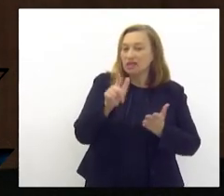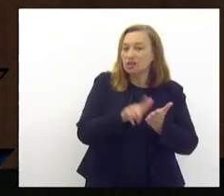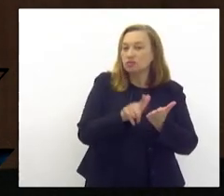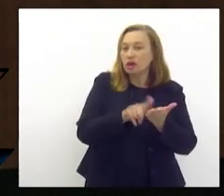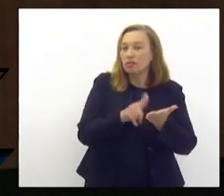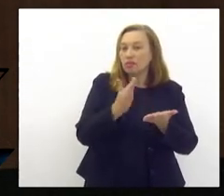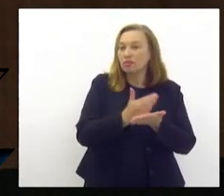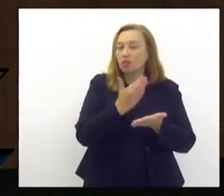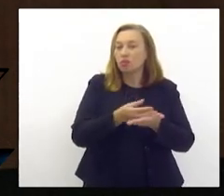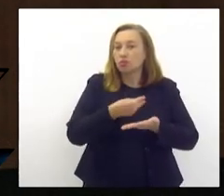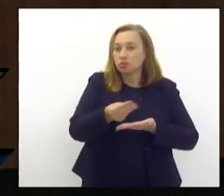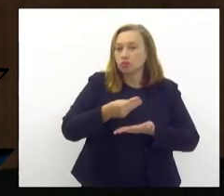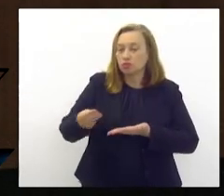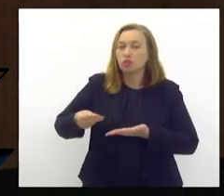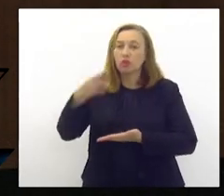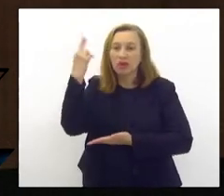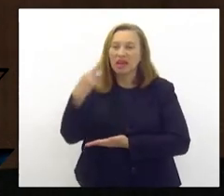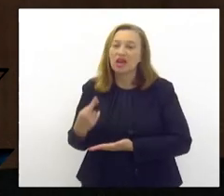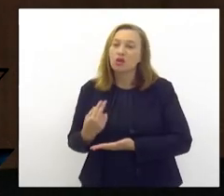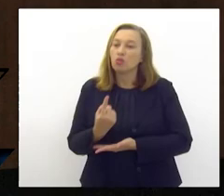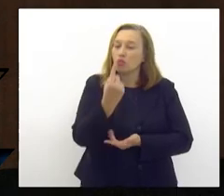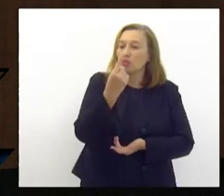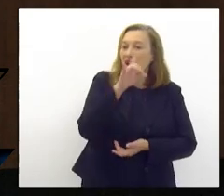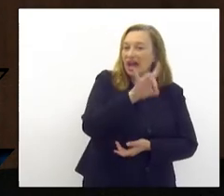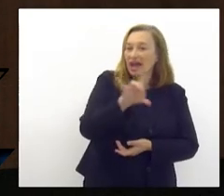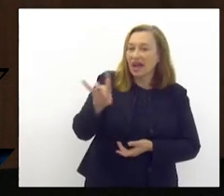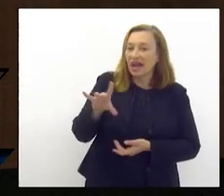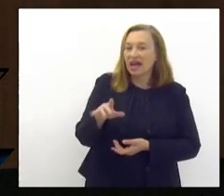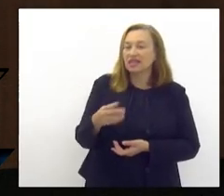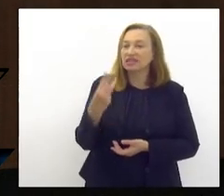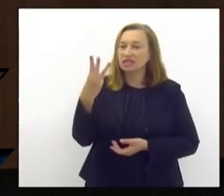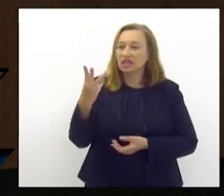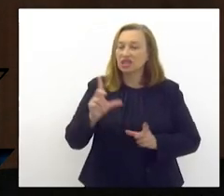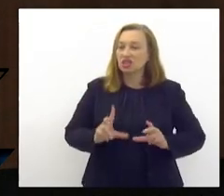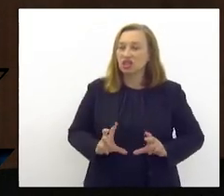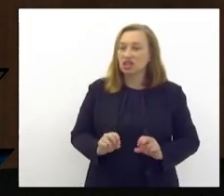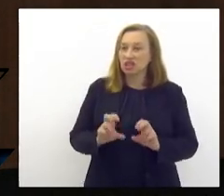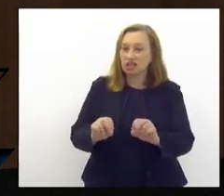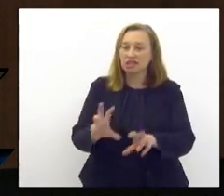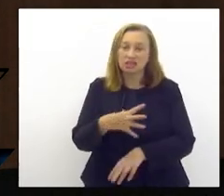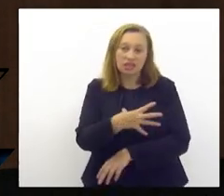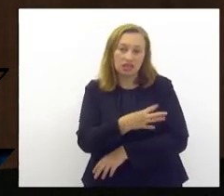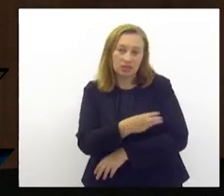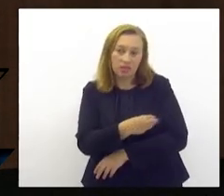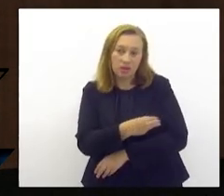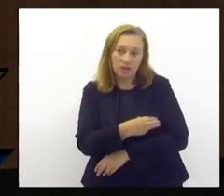distribuiu, um a cada três casos de câncer de mama...